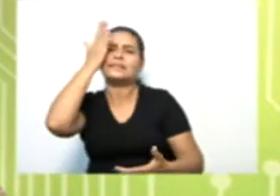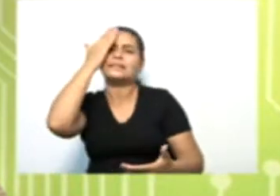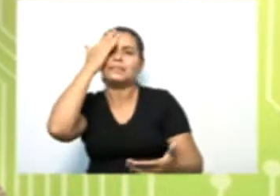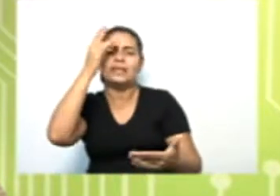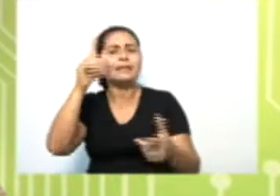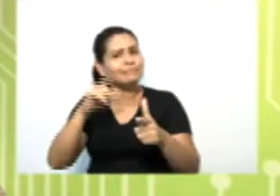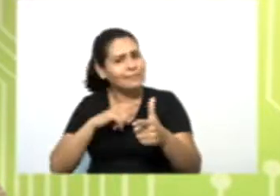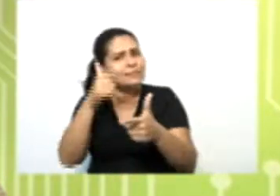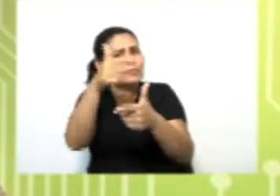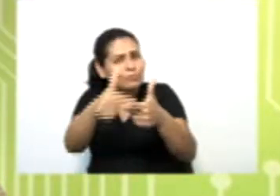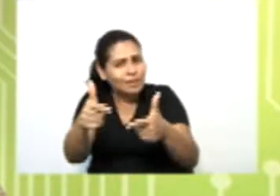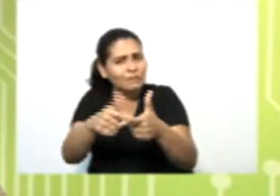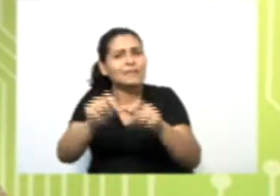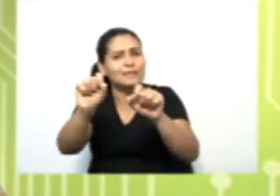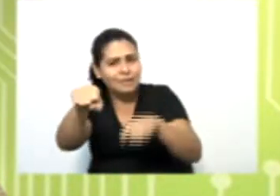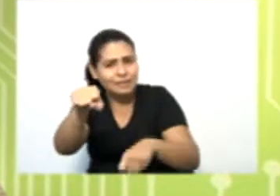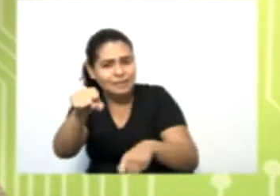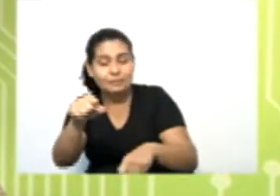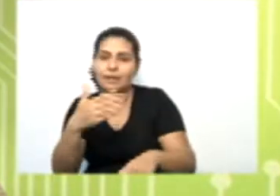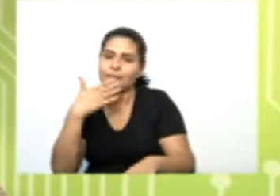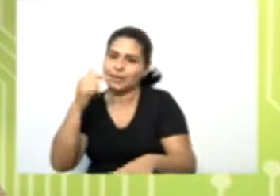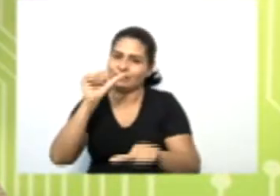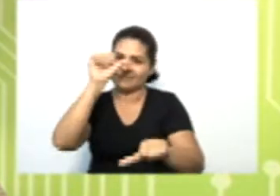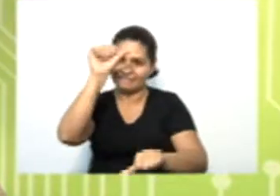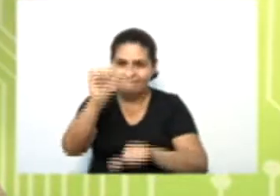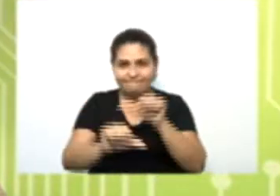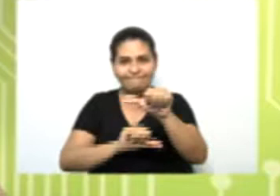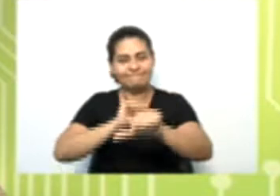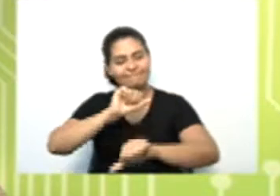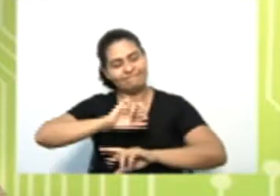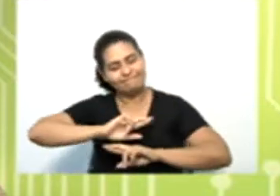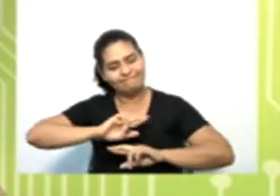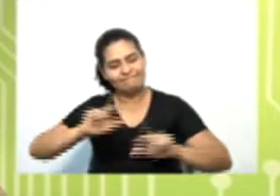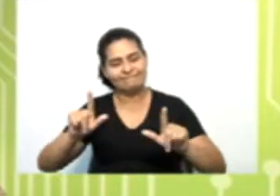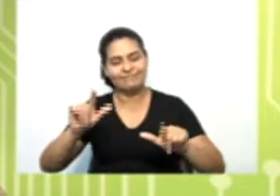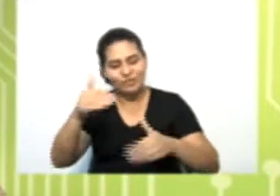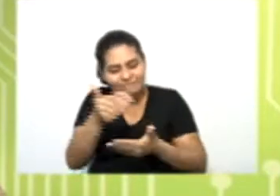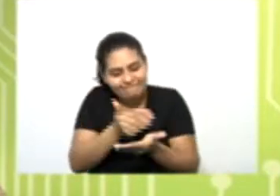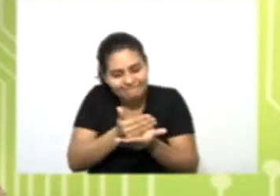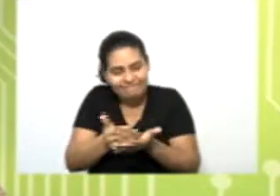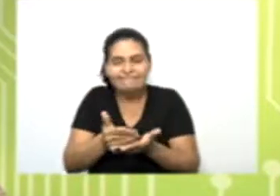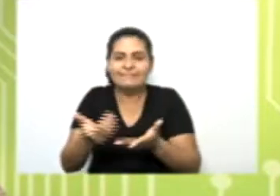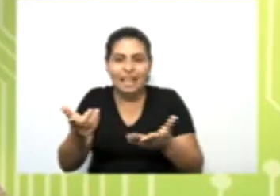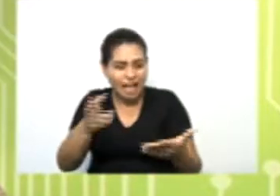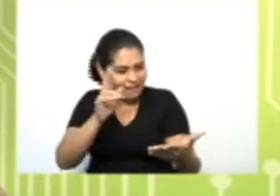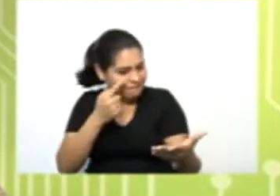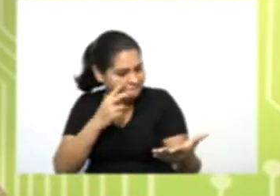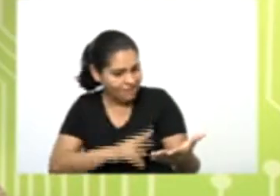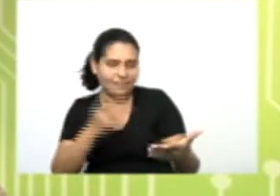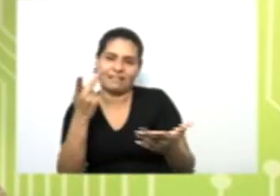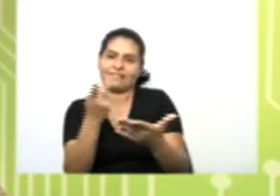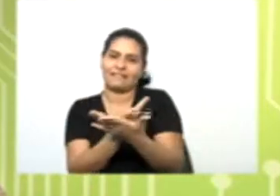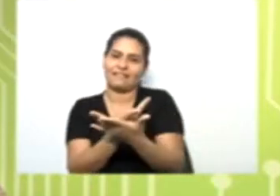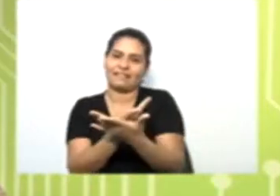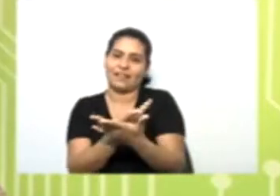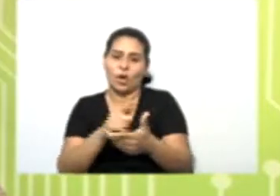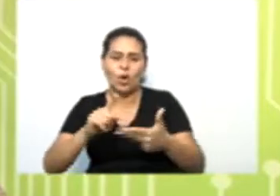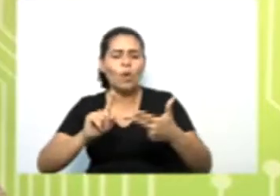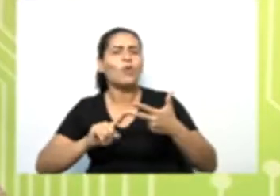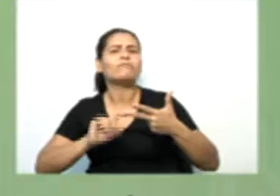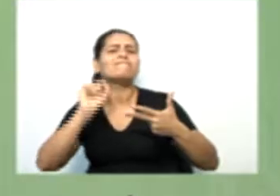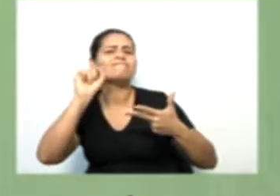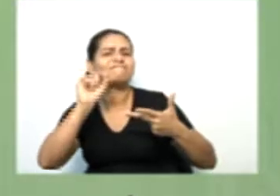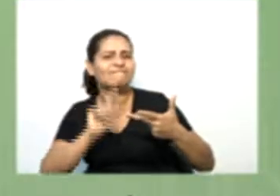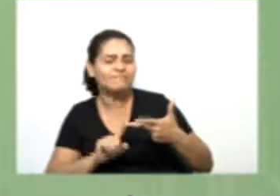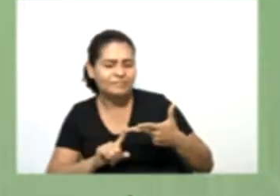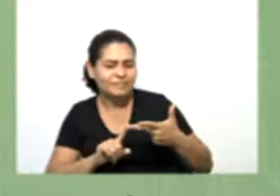nós temos problemas e aceitar esses problemas, para a partir disso começar a corrigi-los, tá certo? Vamos pro próximo? O próximo